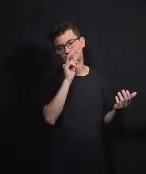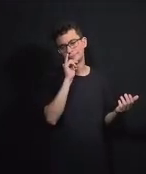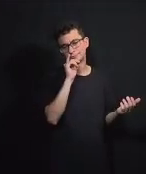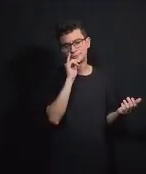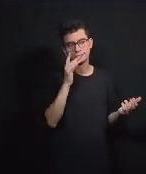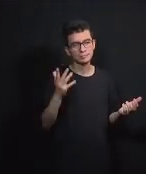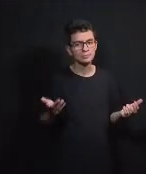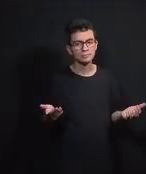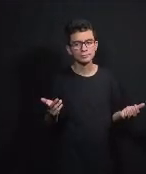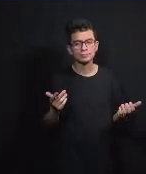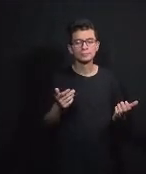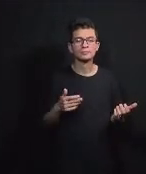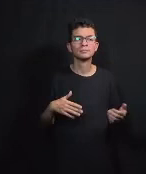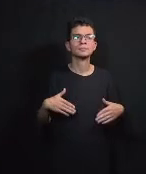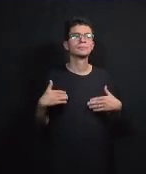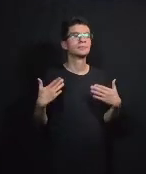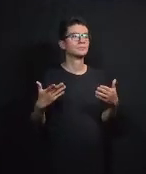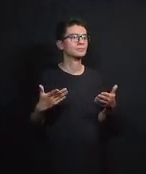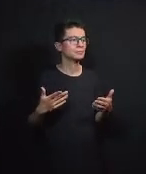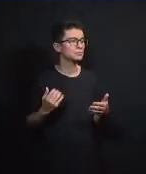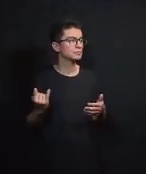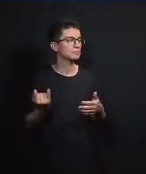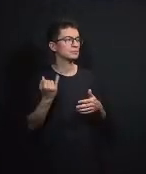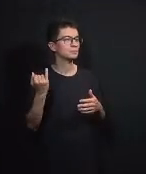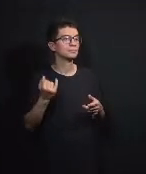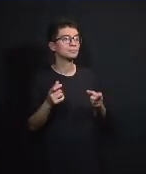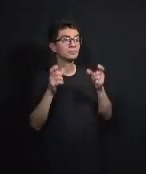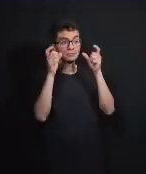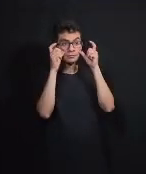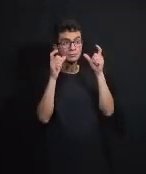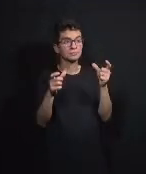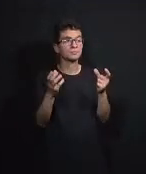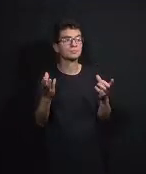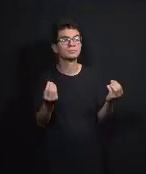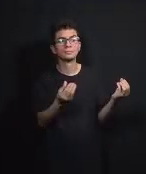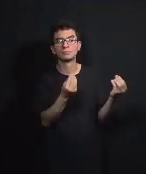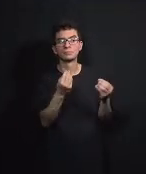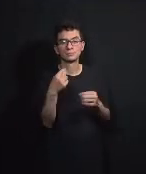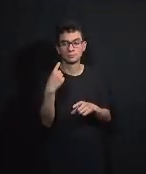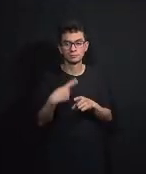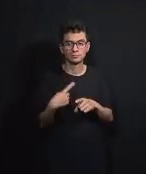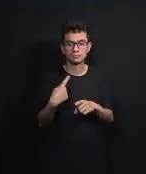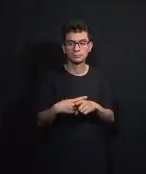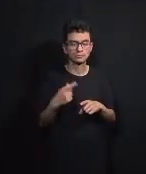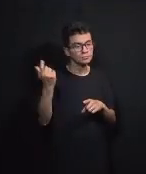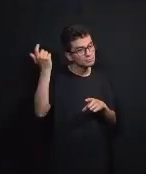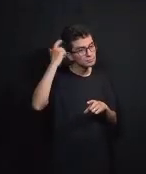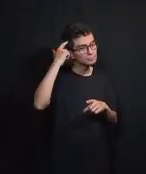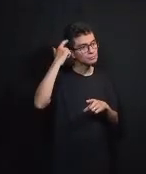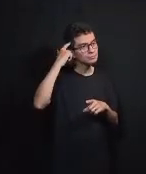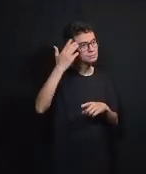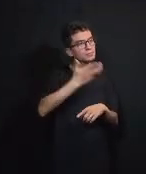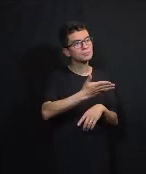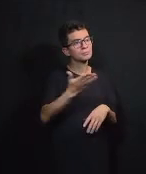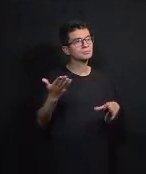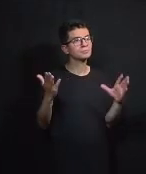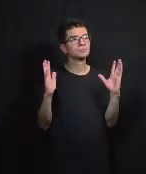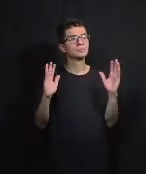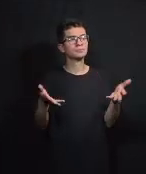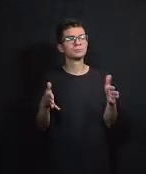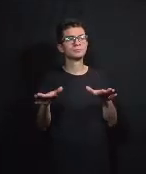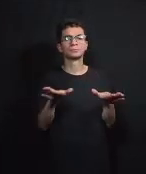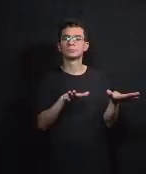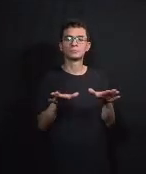o ovo da serpente estava aí. E é muito interessante isso quando você pensa, quando você fala do movimento